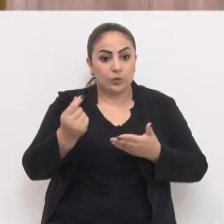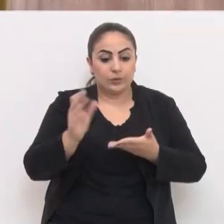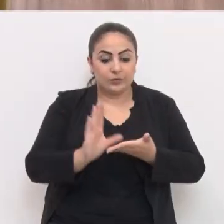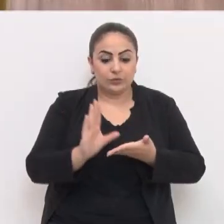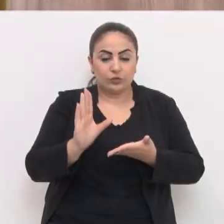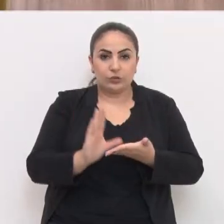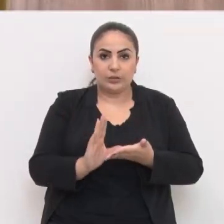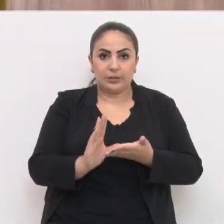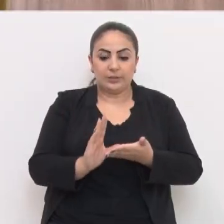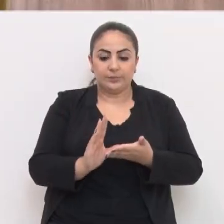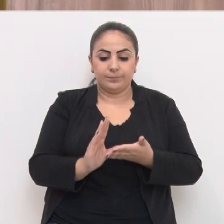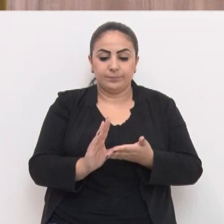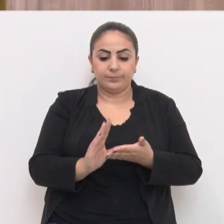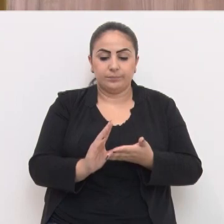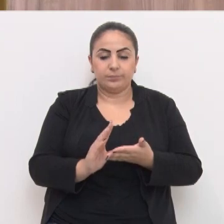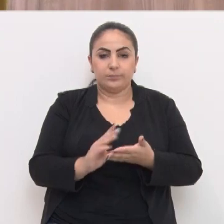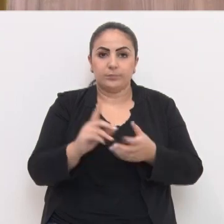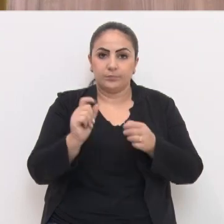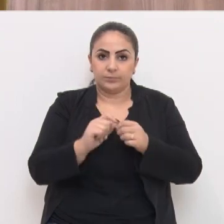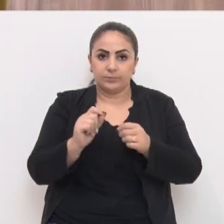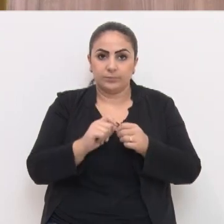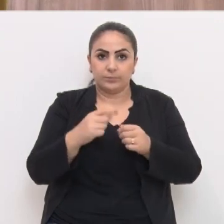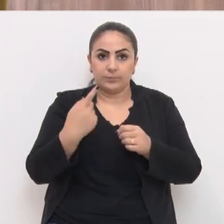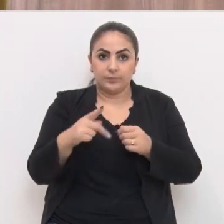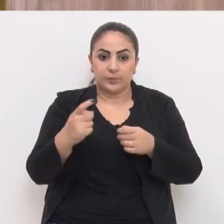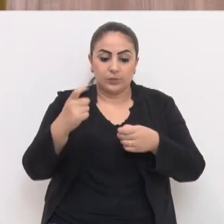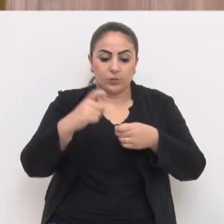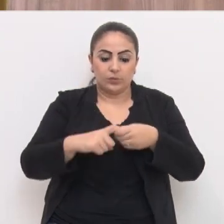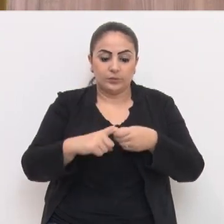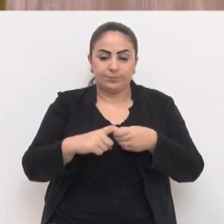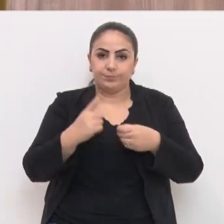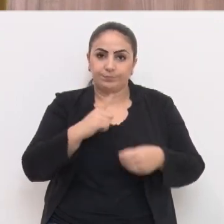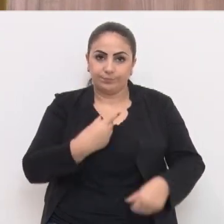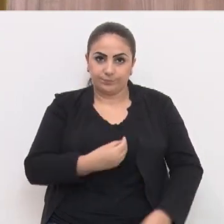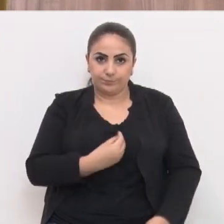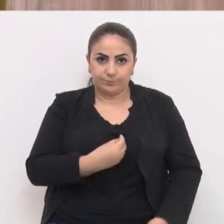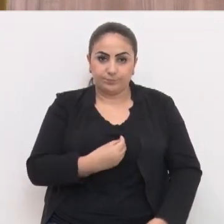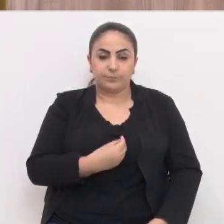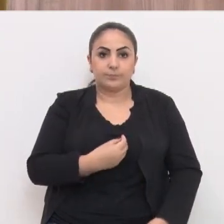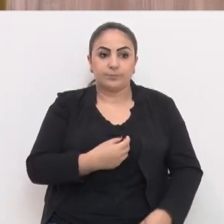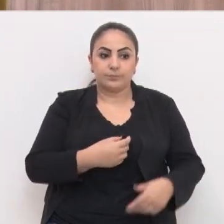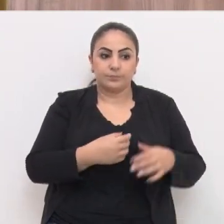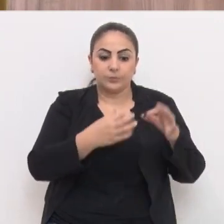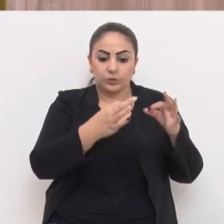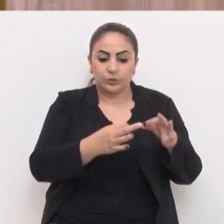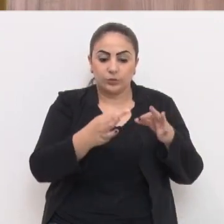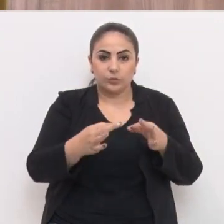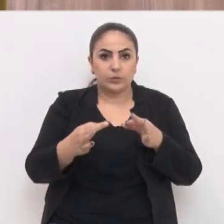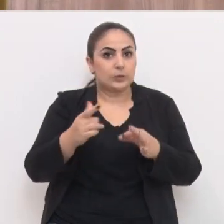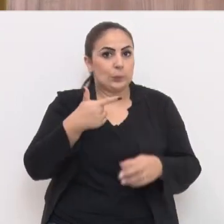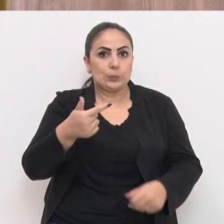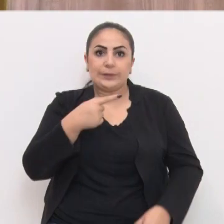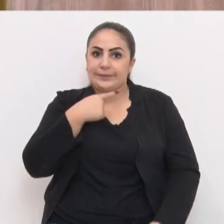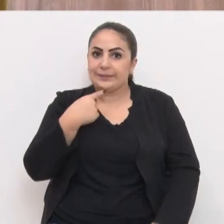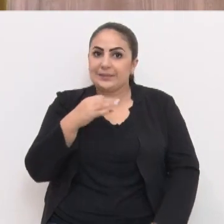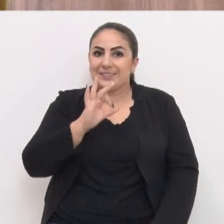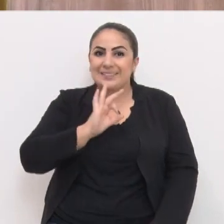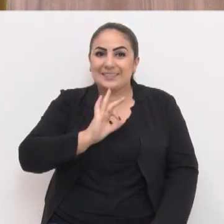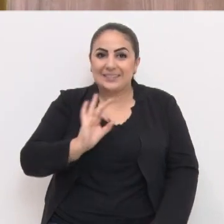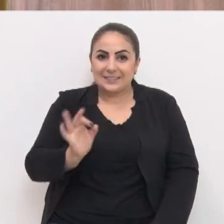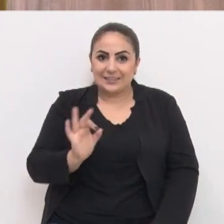os recursos provenientes desses convênios, eles estão em dia, não existe